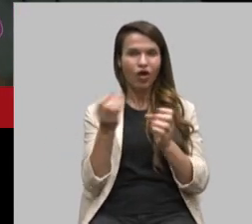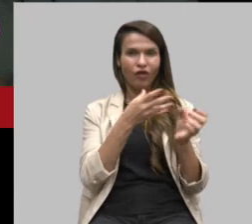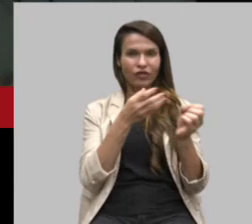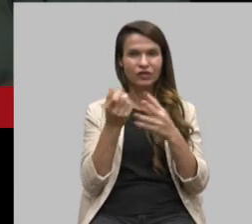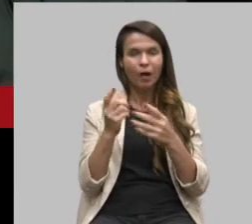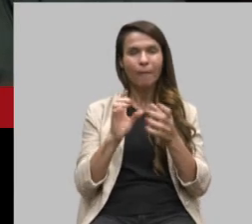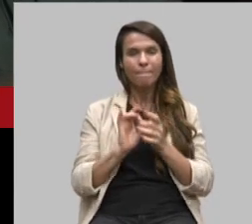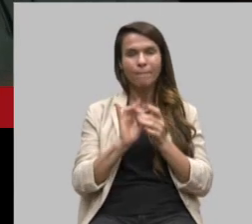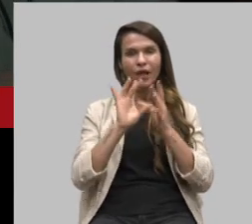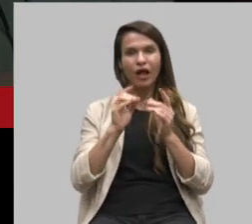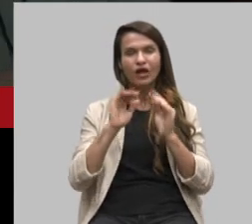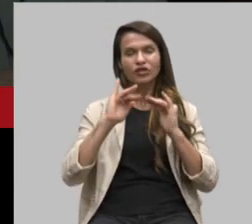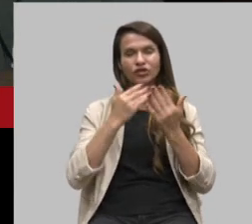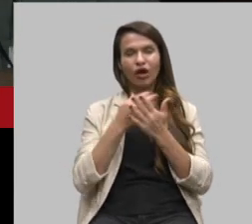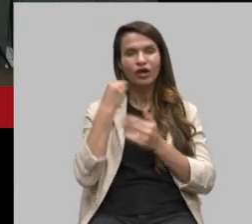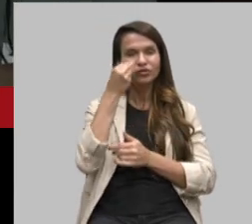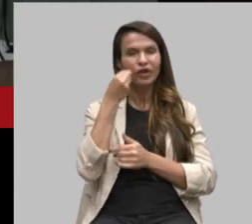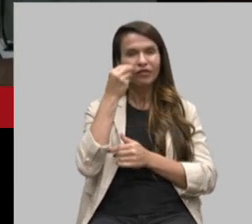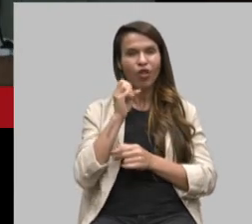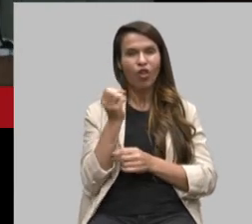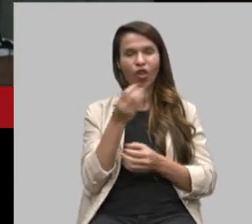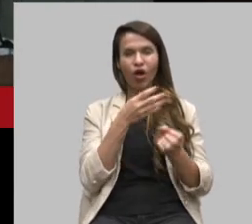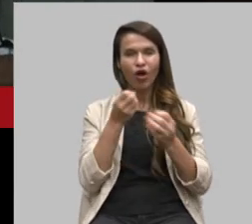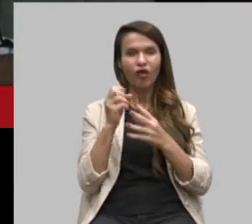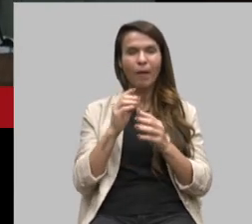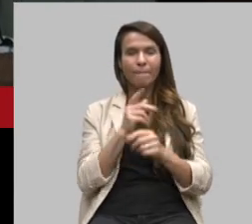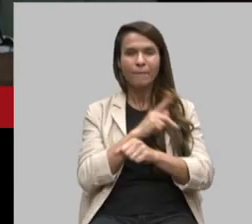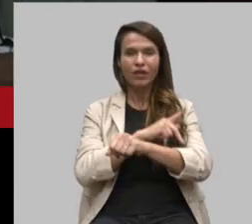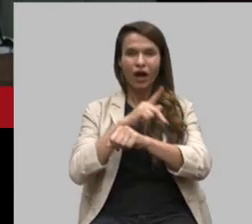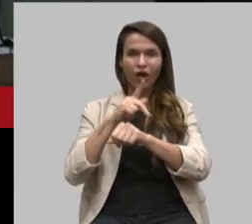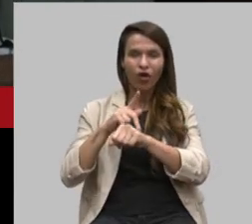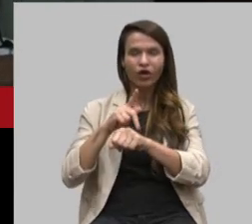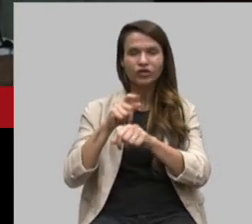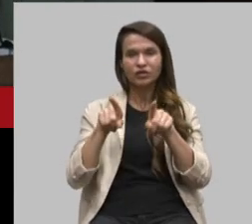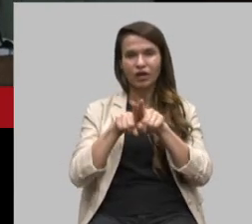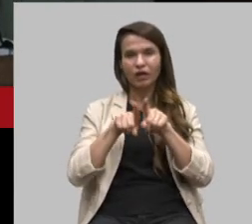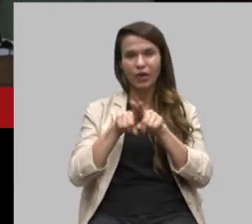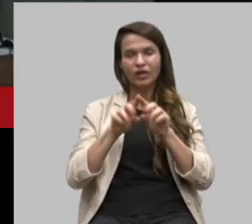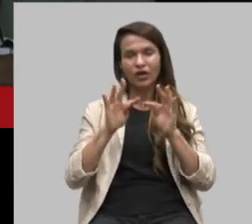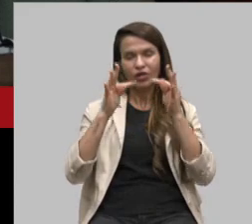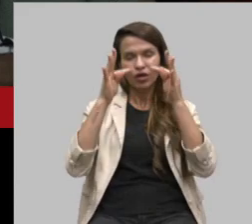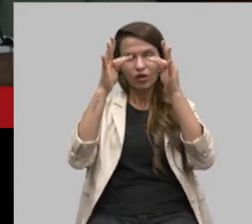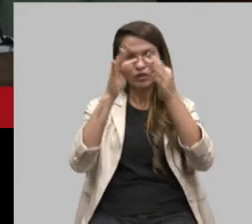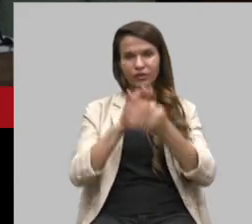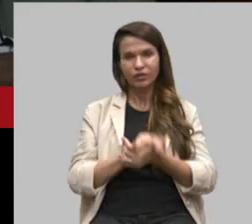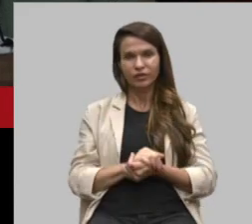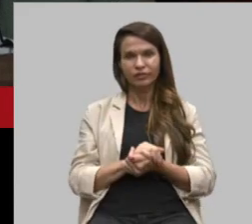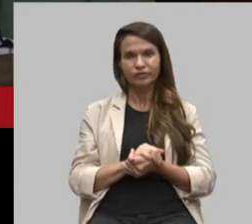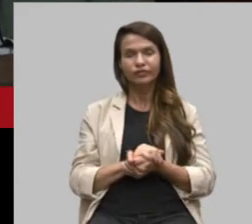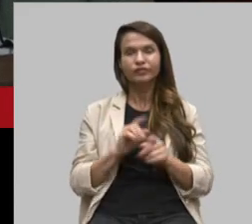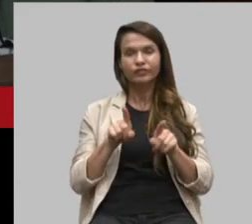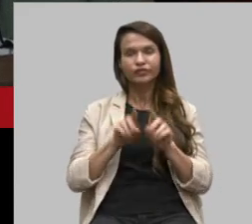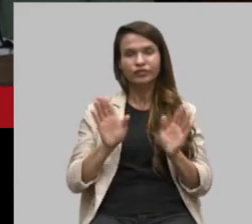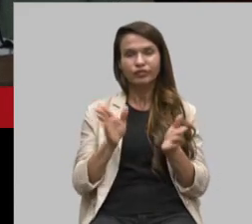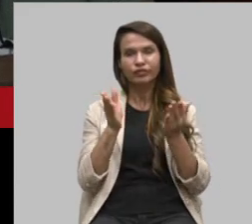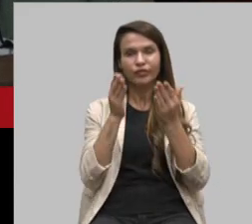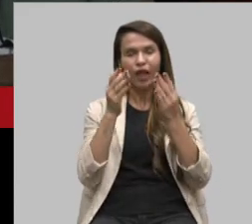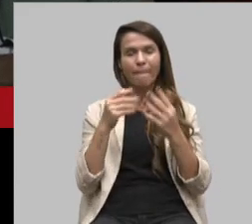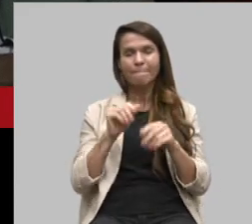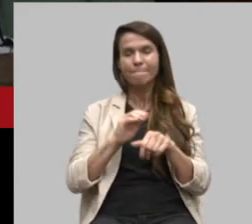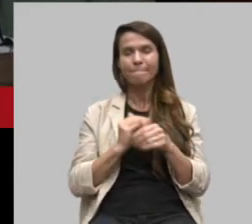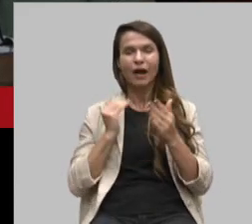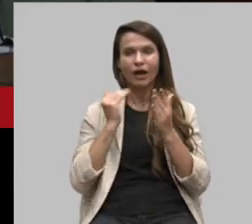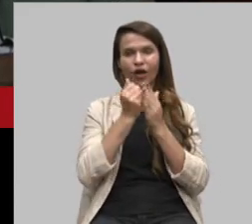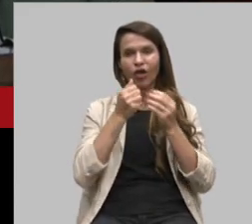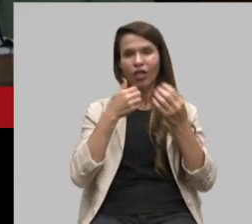escolas experimentem novas abordagens pedagógicas pedagógicas e tecnológicas também promove maior transparência e